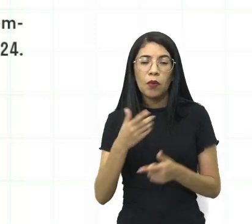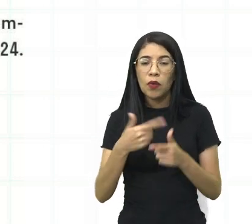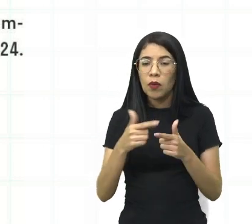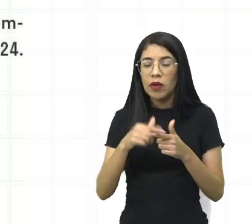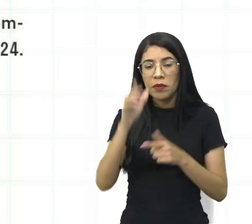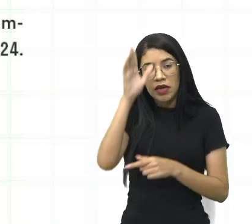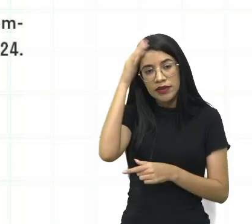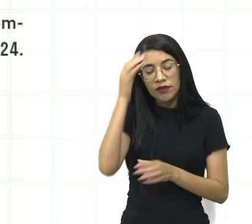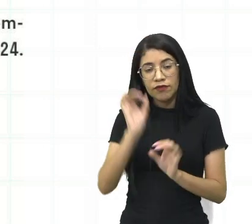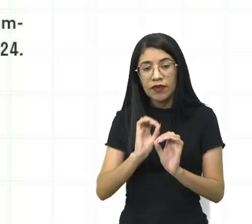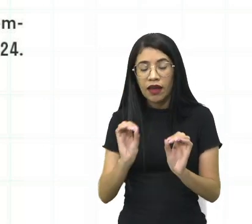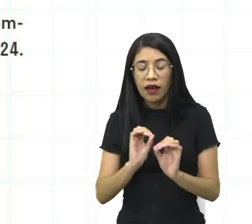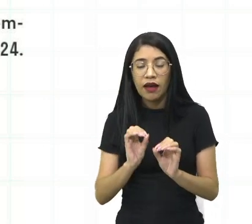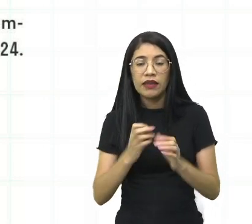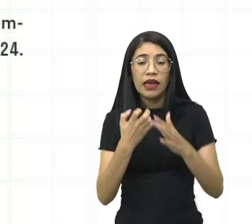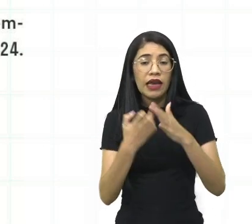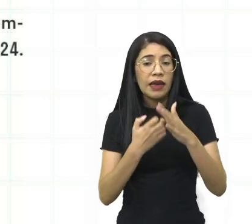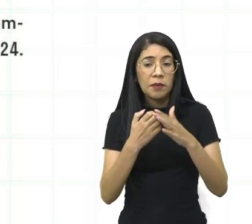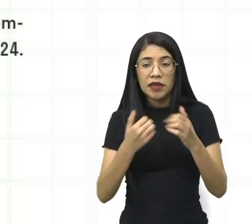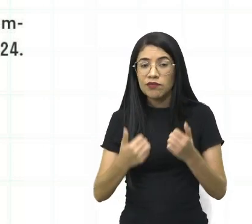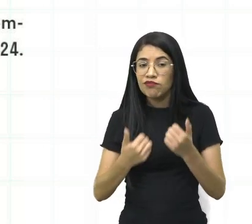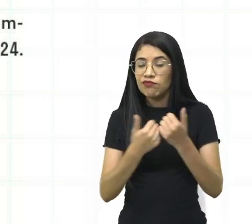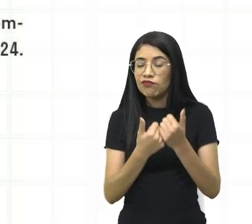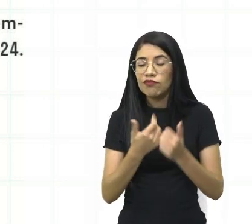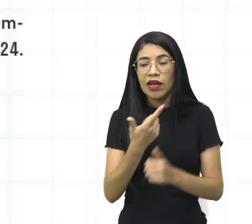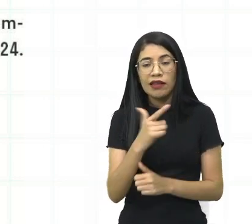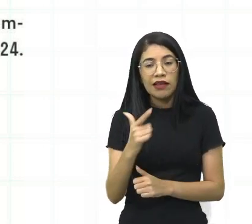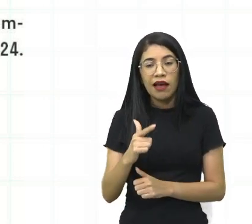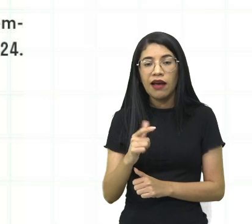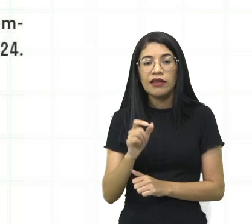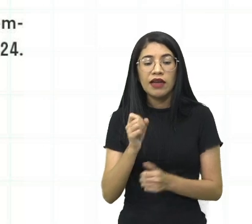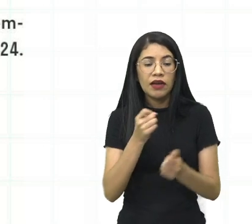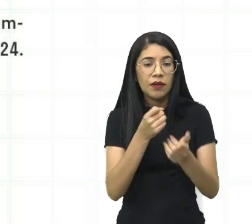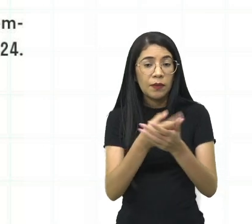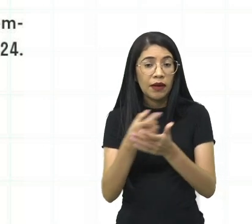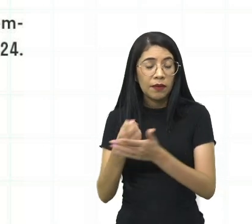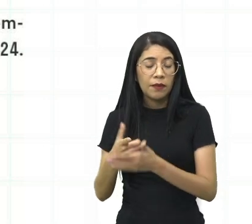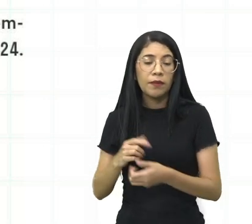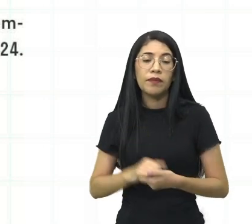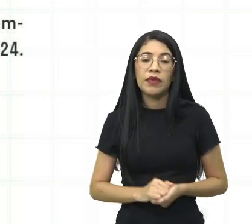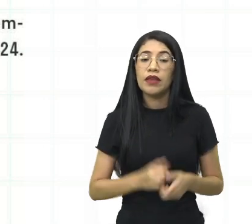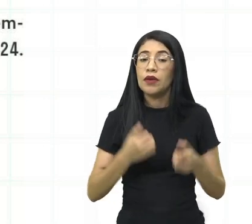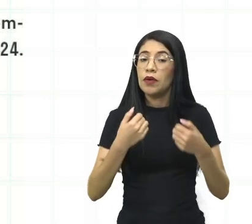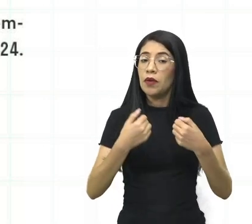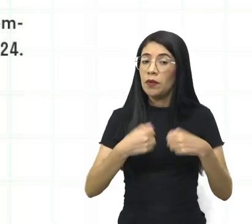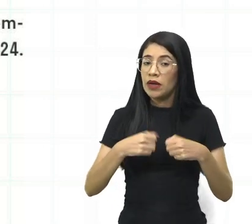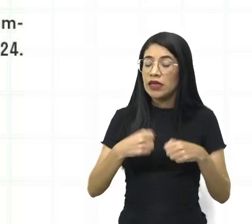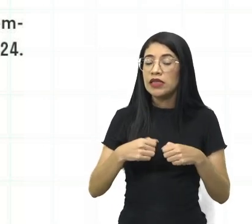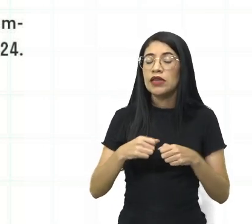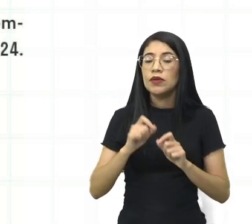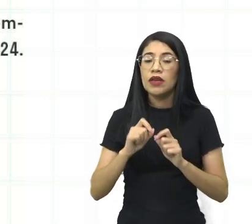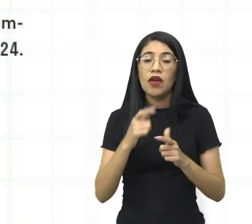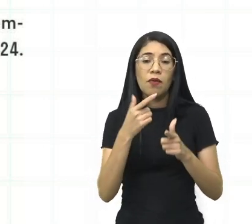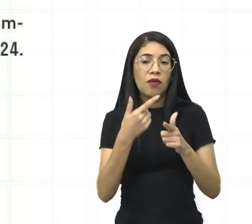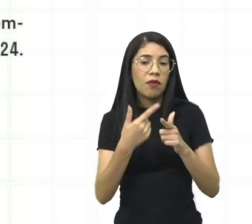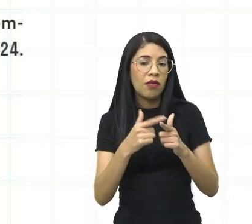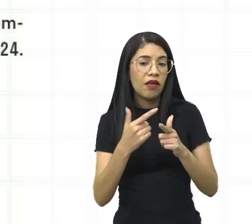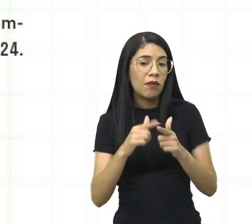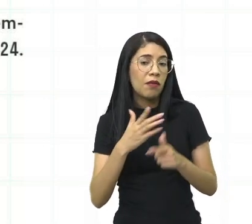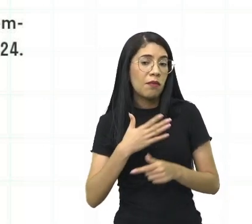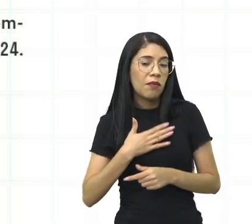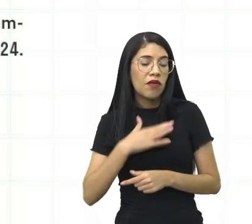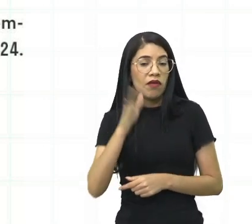o problema. A empresa não dá suporte nenhum ao cliente. Preciso que o meu problema